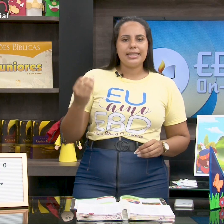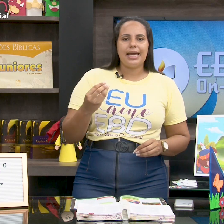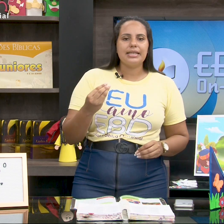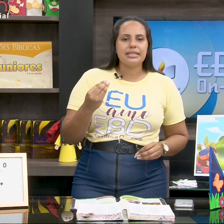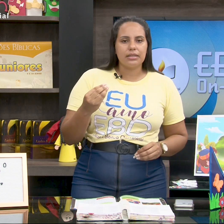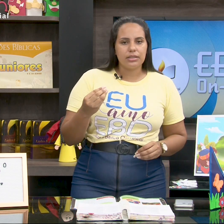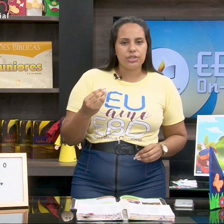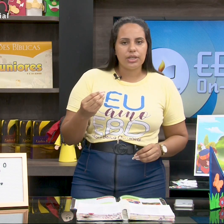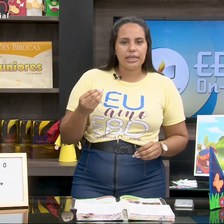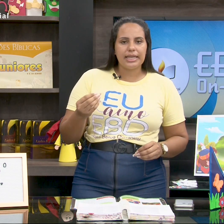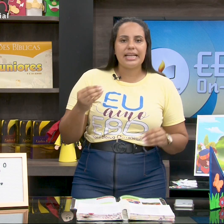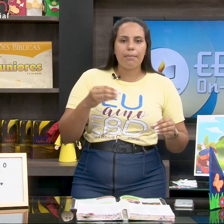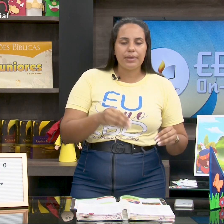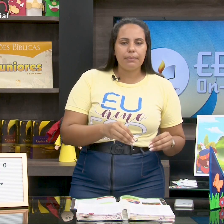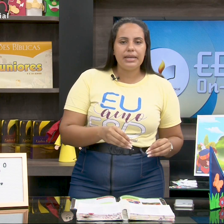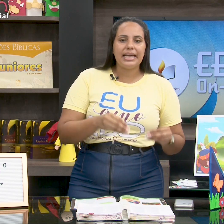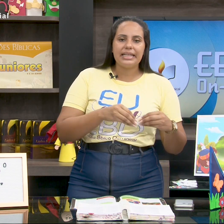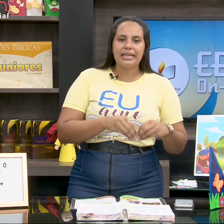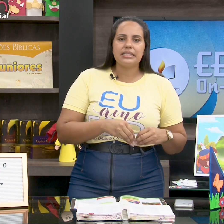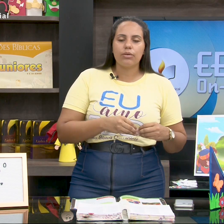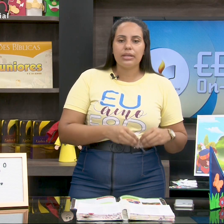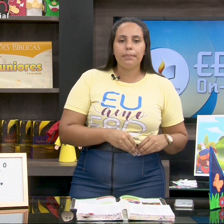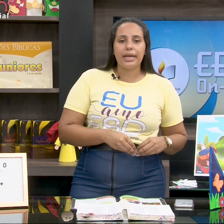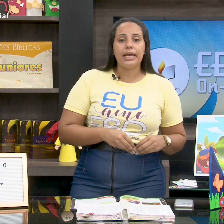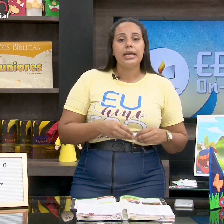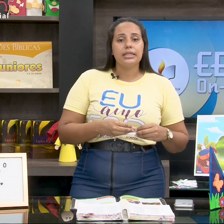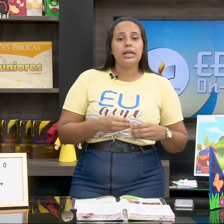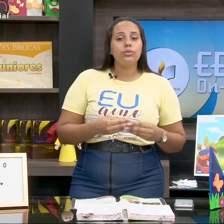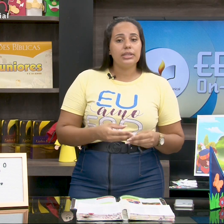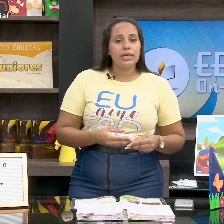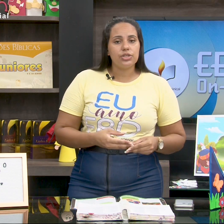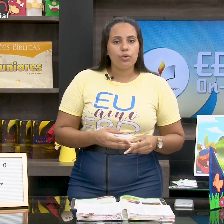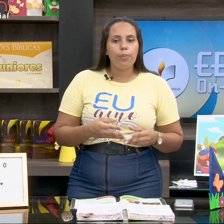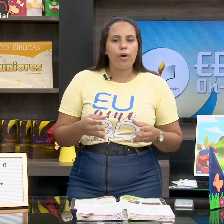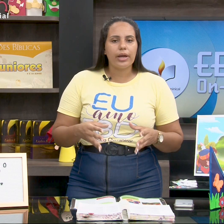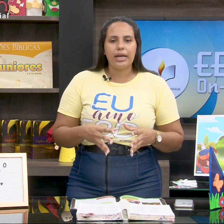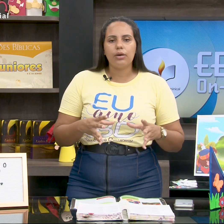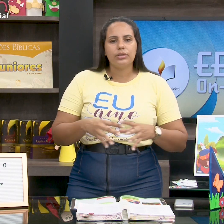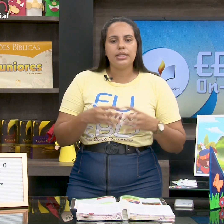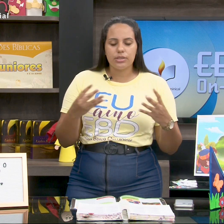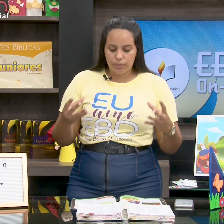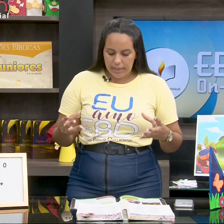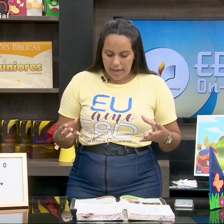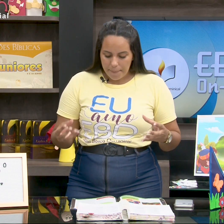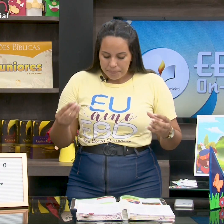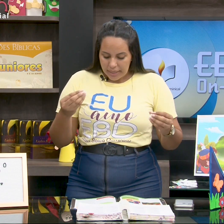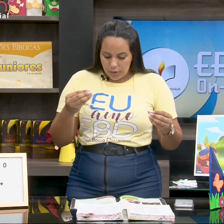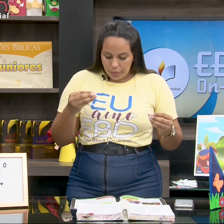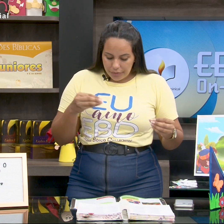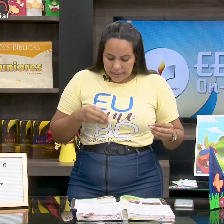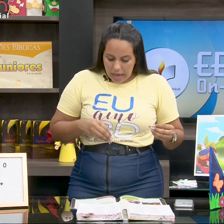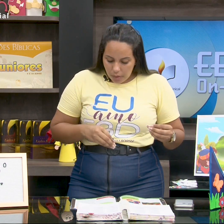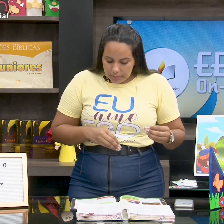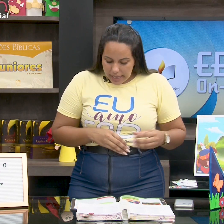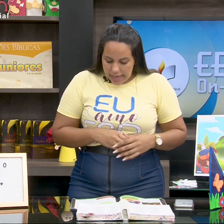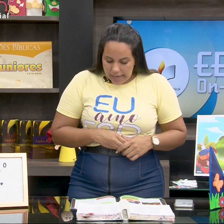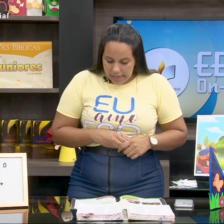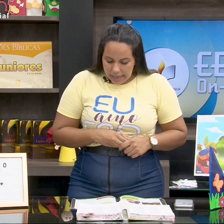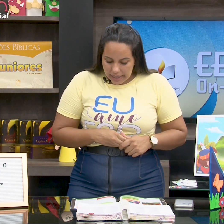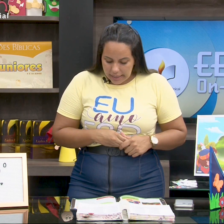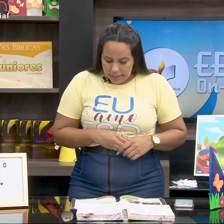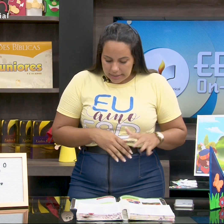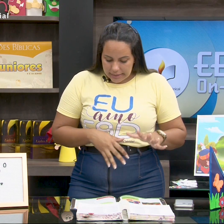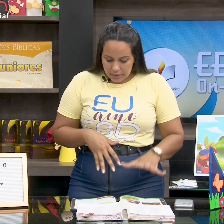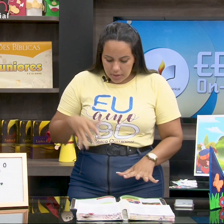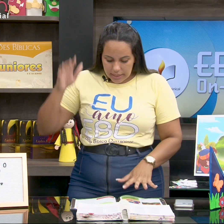assim interessantes que na Bíblia e na lição também não diz o porquê, não diz o que é. No final